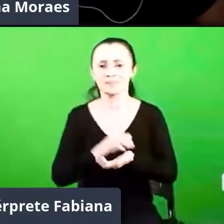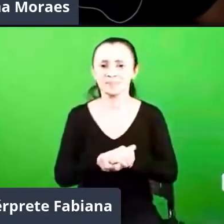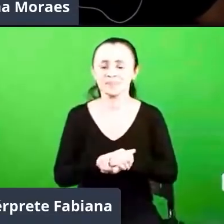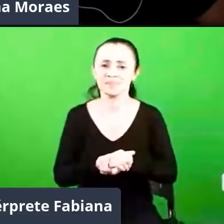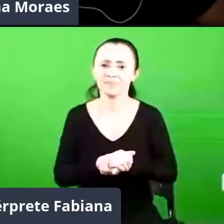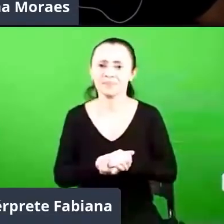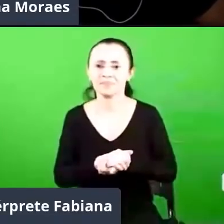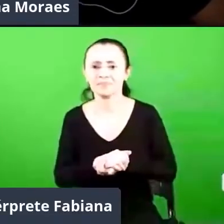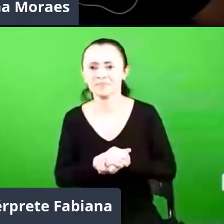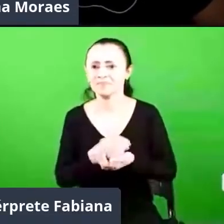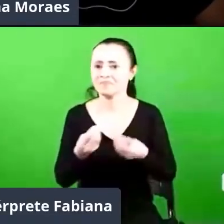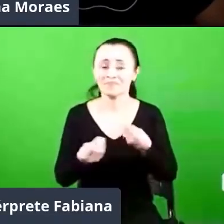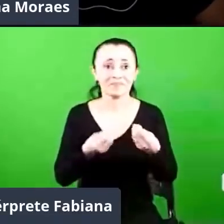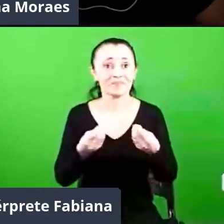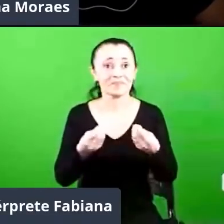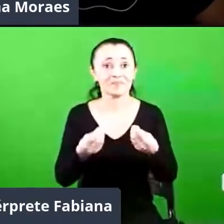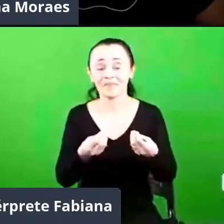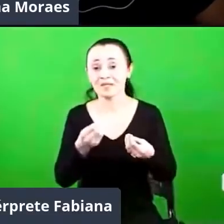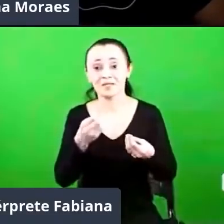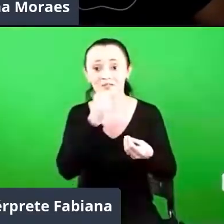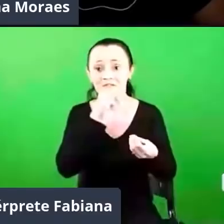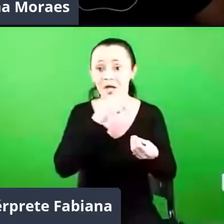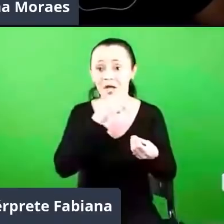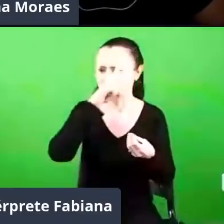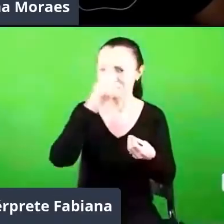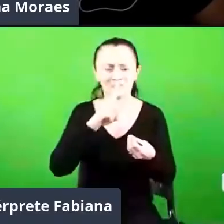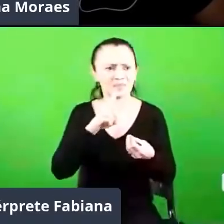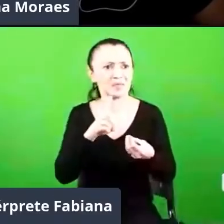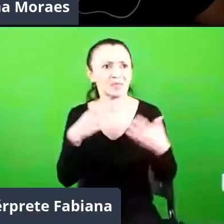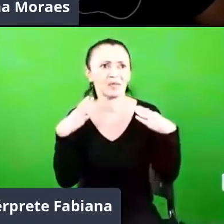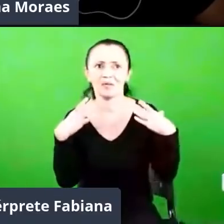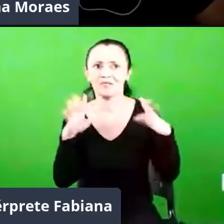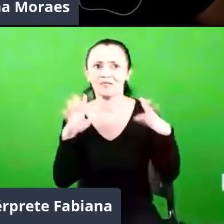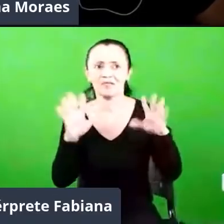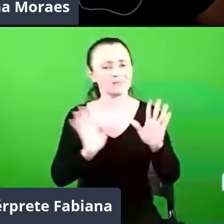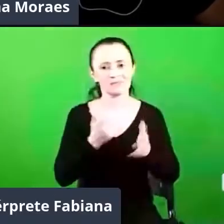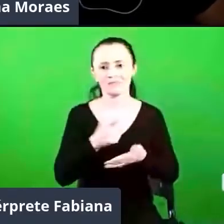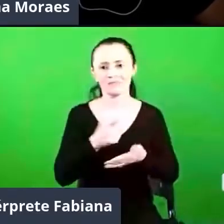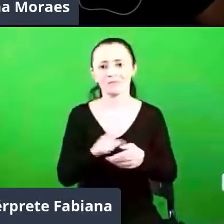mais domingo, né? Só que, infelizmente, o nosso tempo ele está terminando.